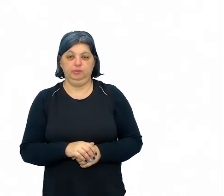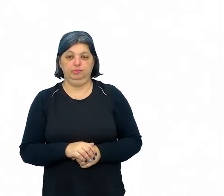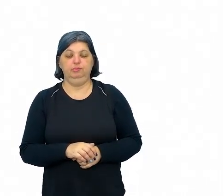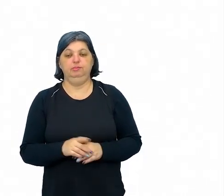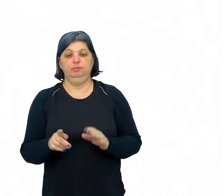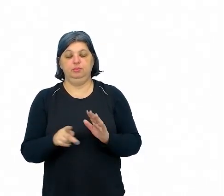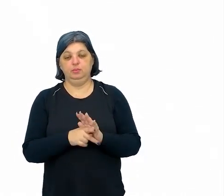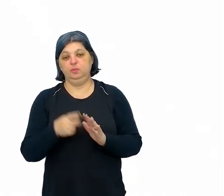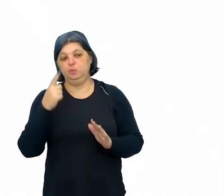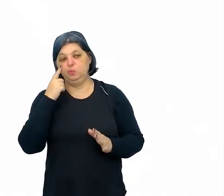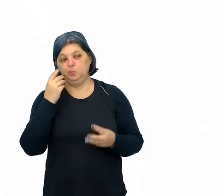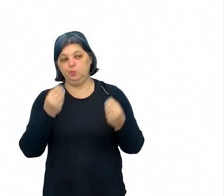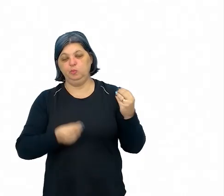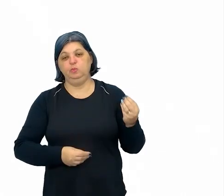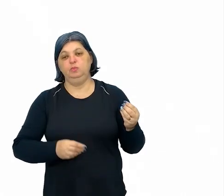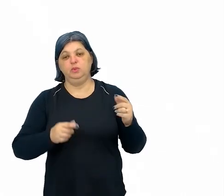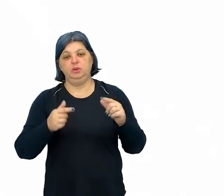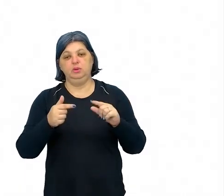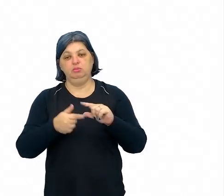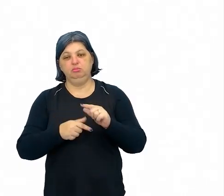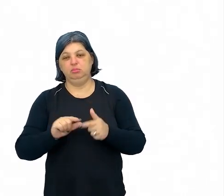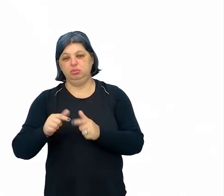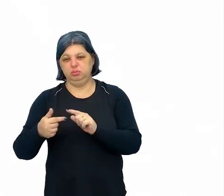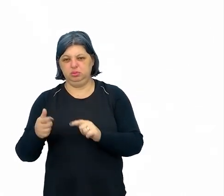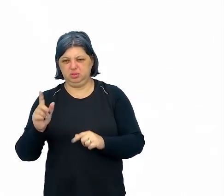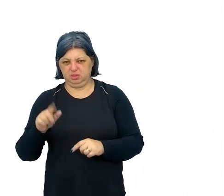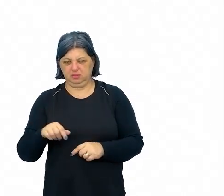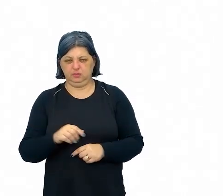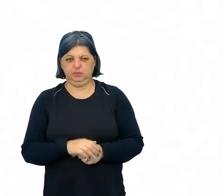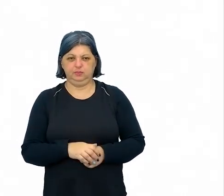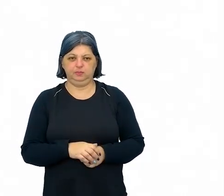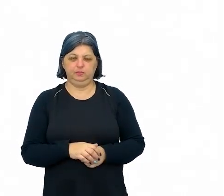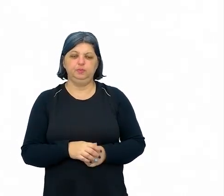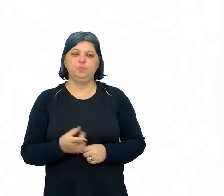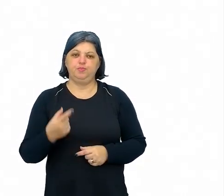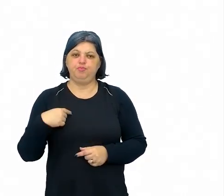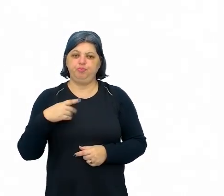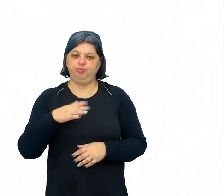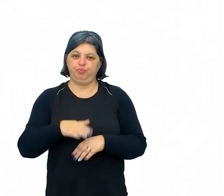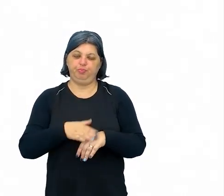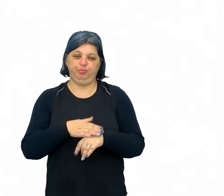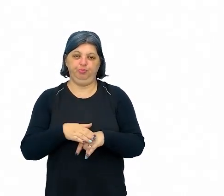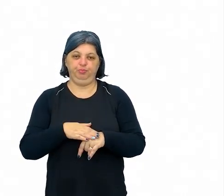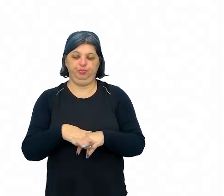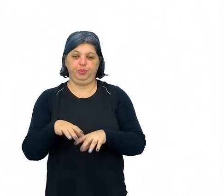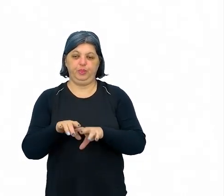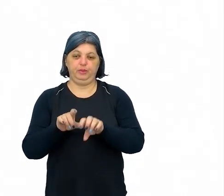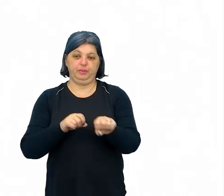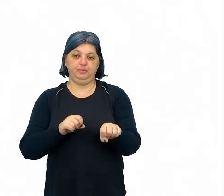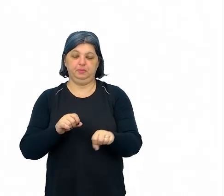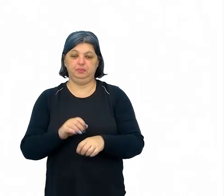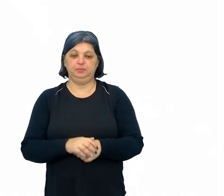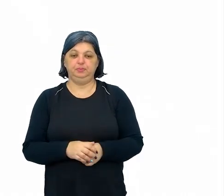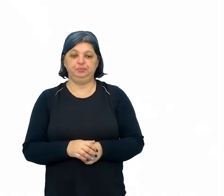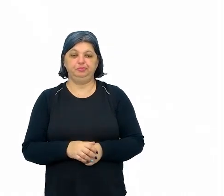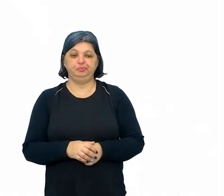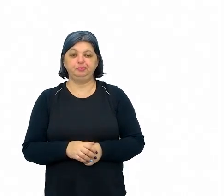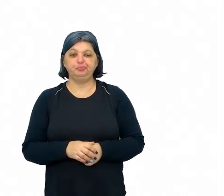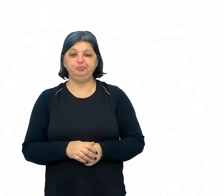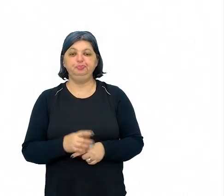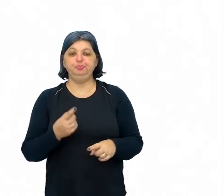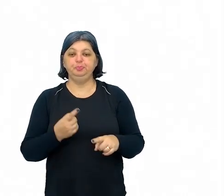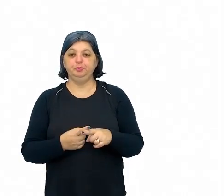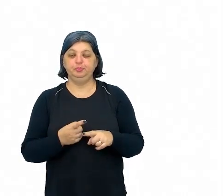com pensamento algébrico, né? Nós já conversamos aqui nas formações o quanto os nossos estudantes têm